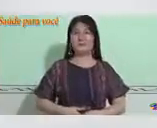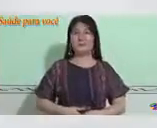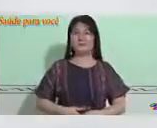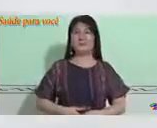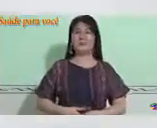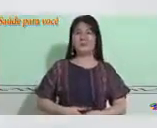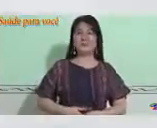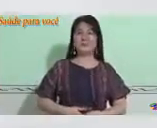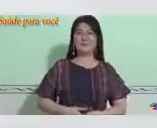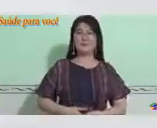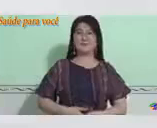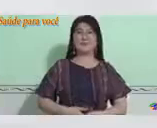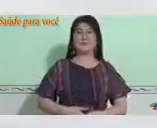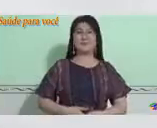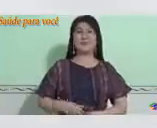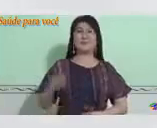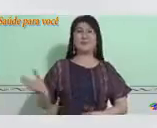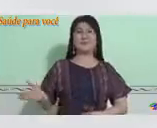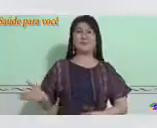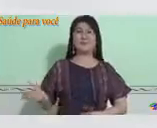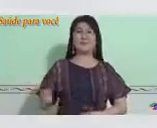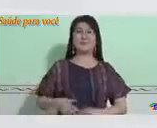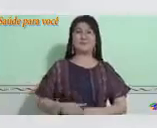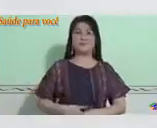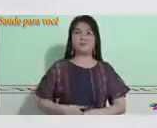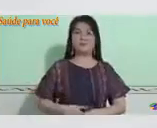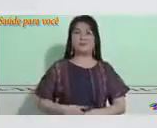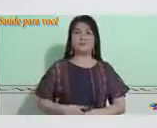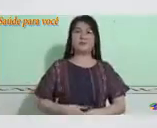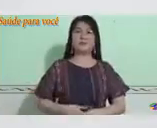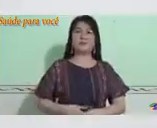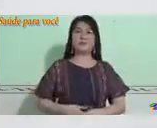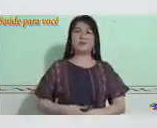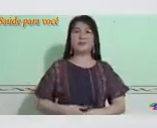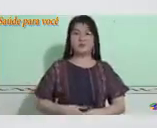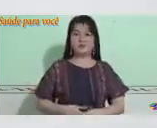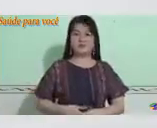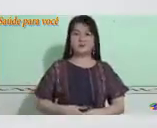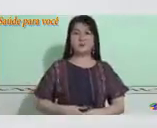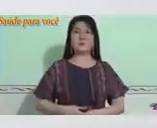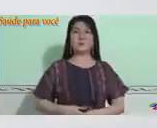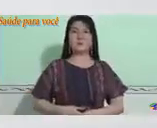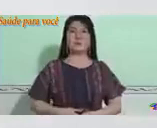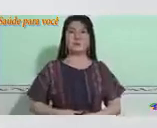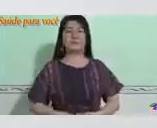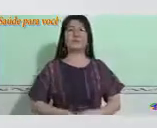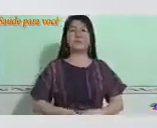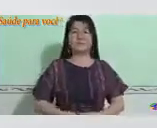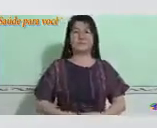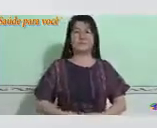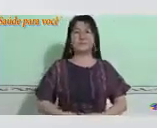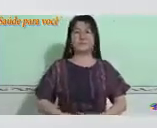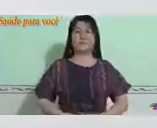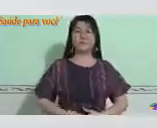2.31,3 mg e vírgula LINHAC cedilha 2 colheres guisopa 2.11 mg.